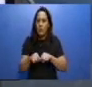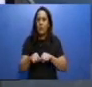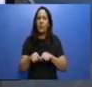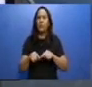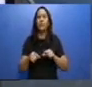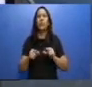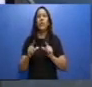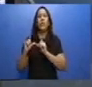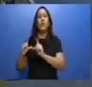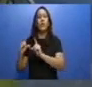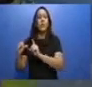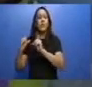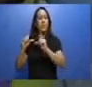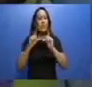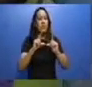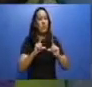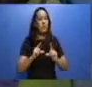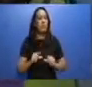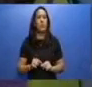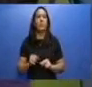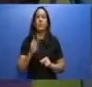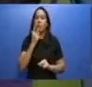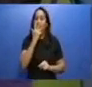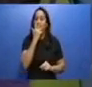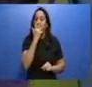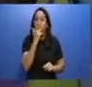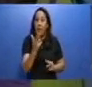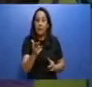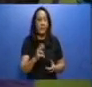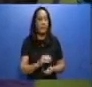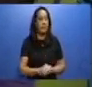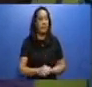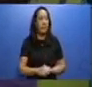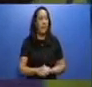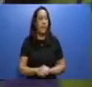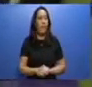já respondemos essa primeira pergunta do módulo.